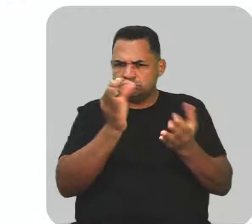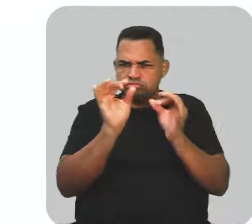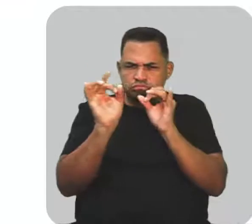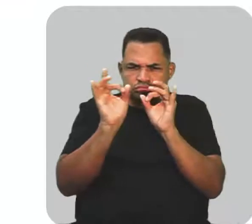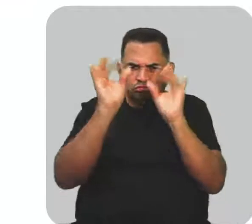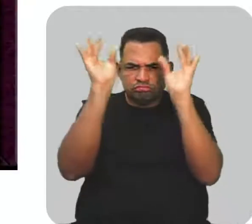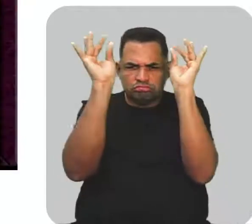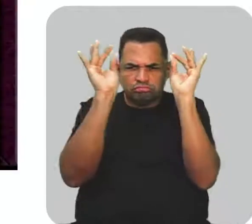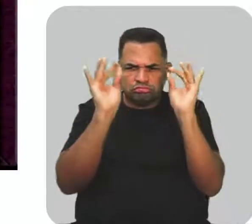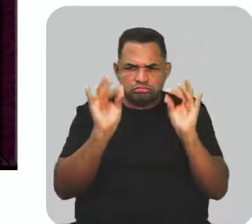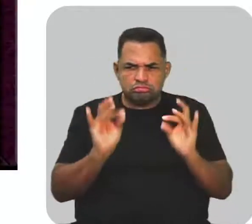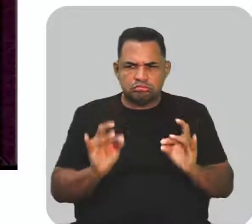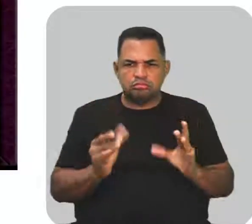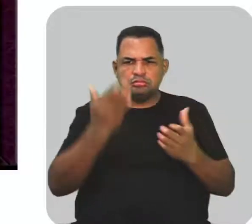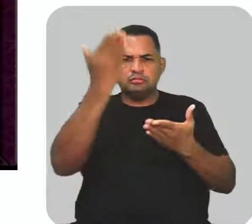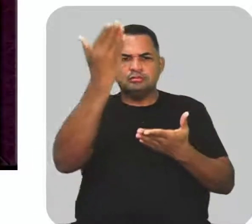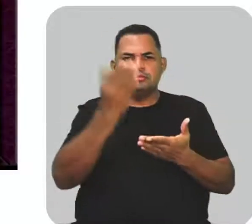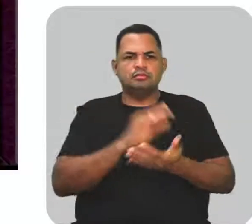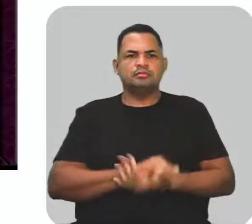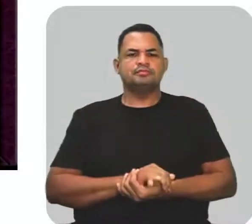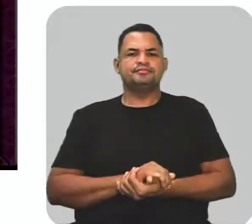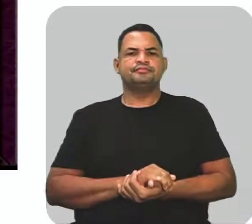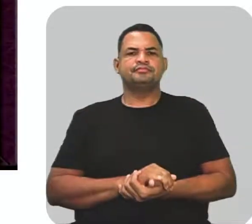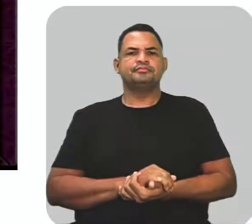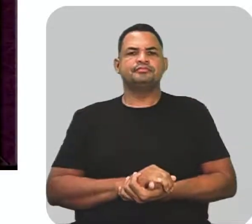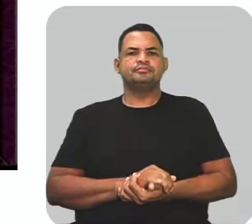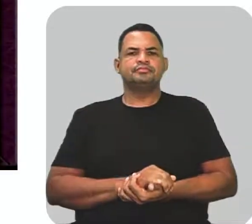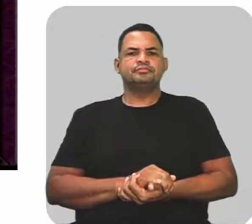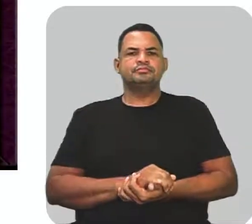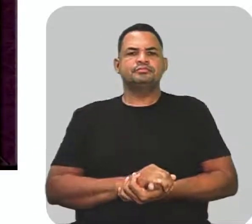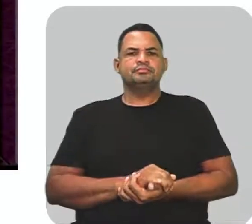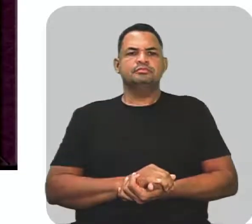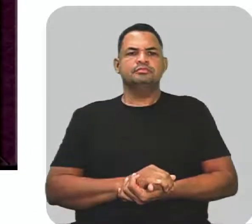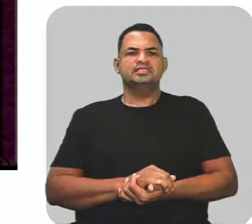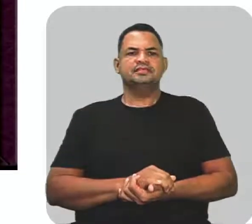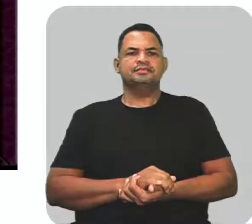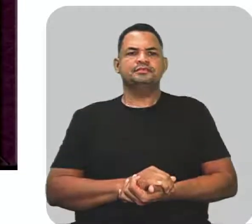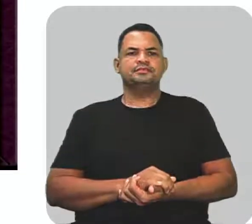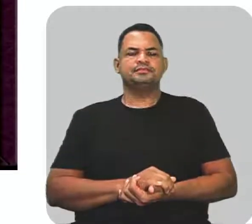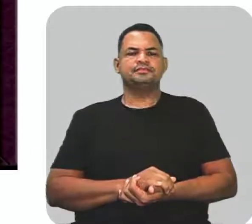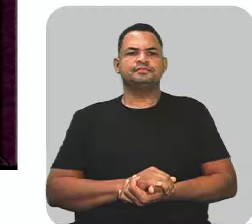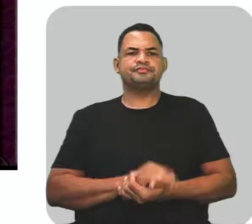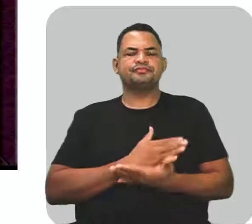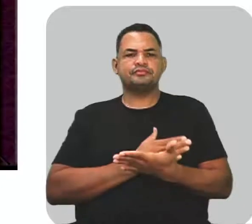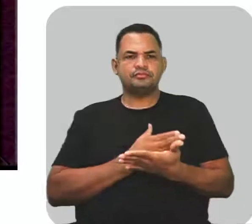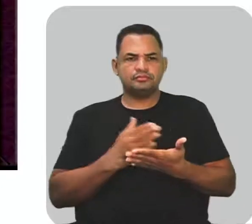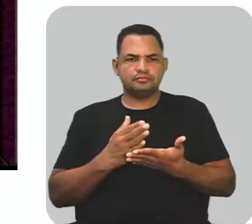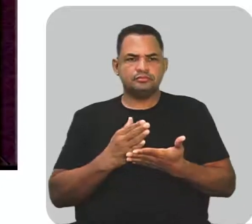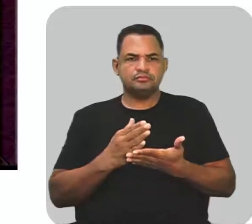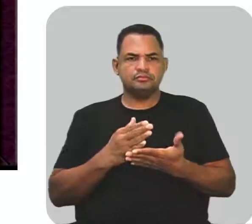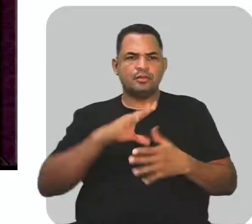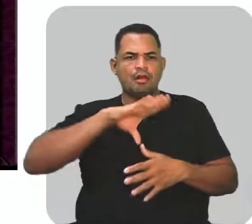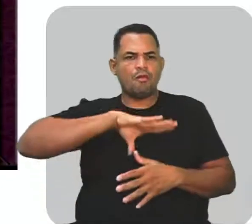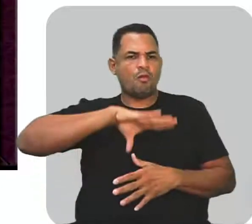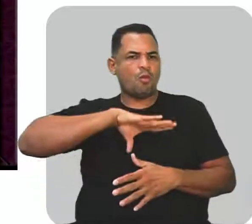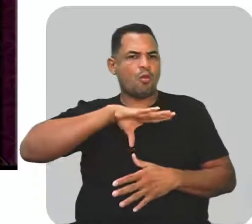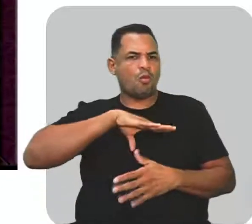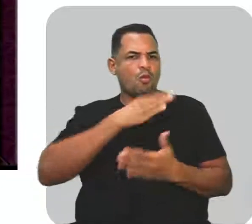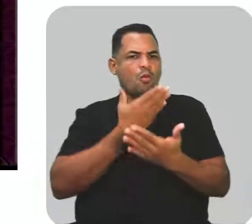mínimos detalhes. Vamos embora. Bem, então a gente inicia a aula de português falando o